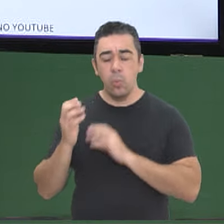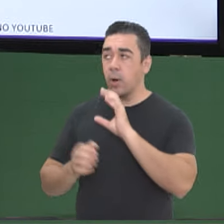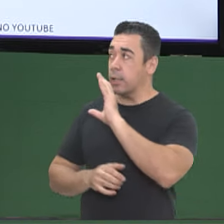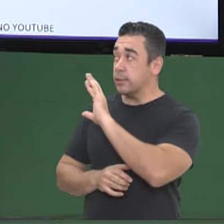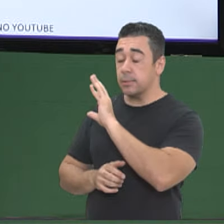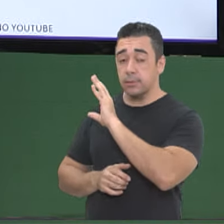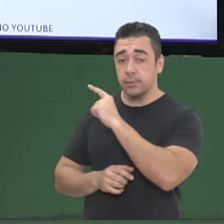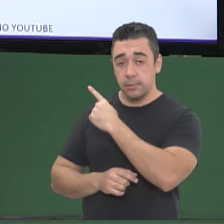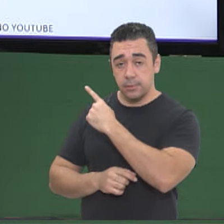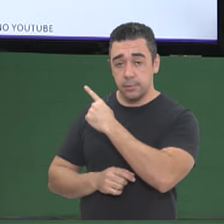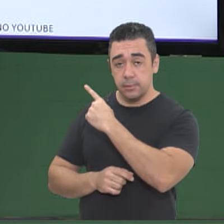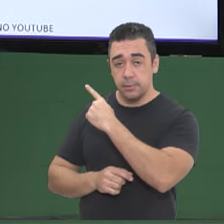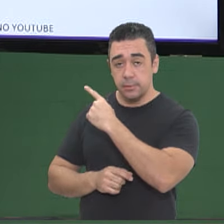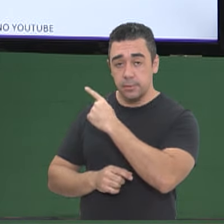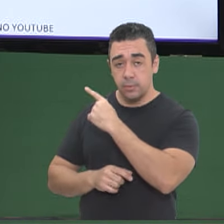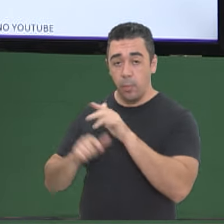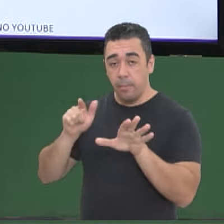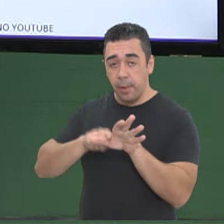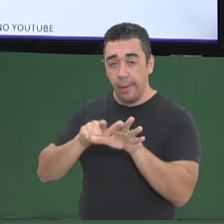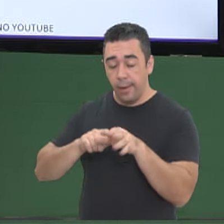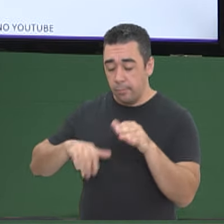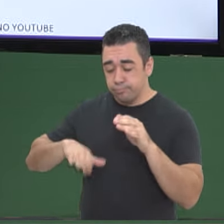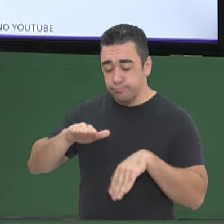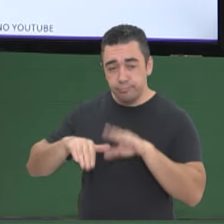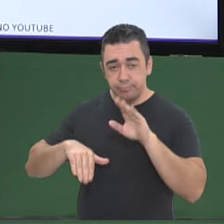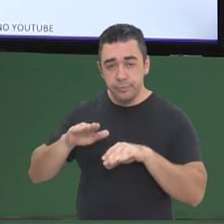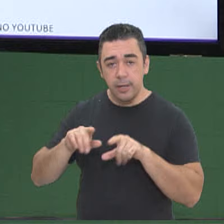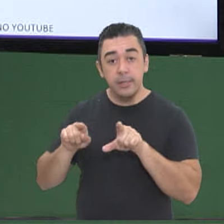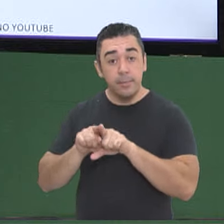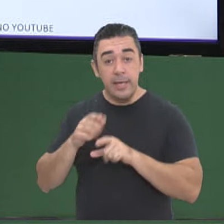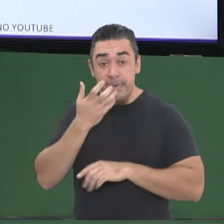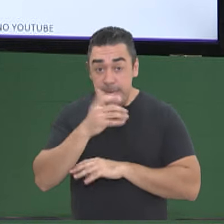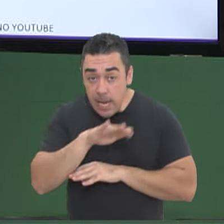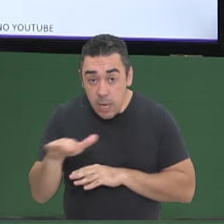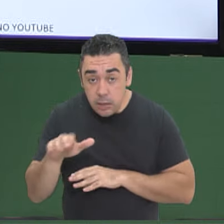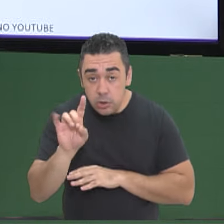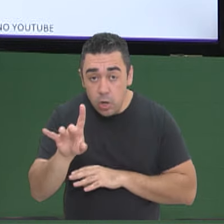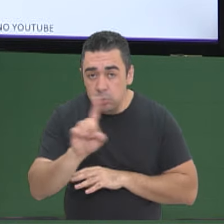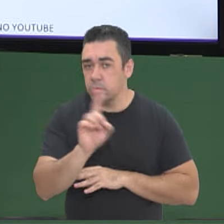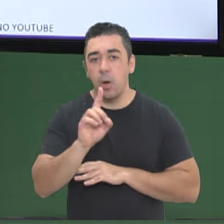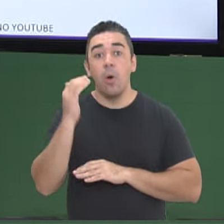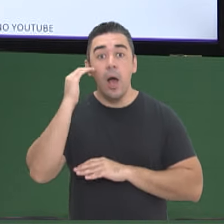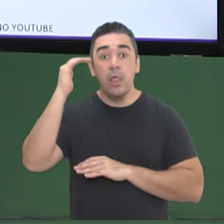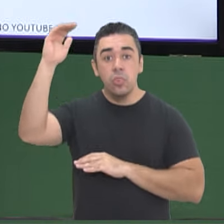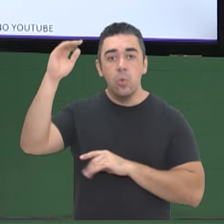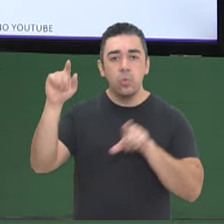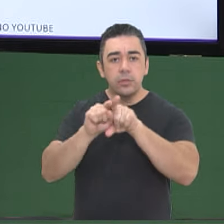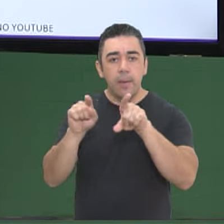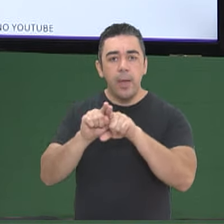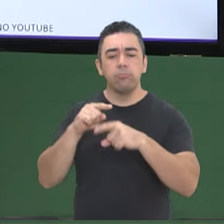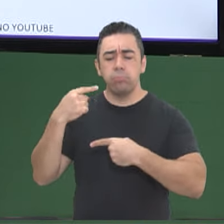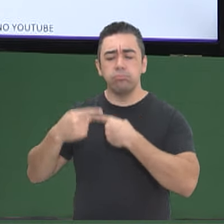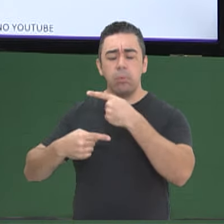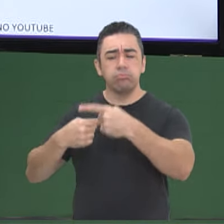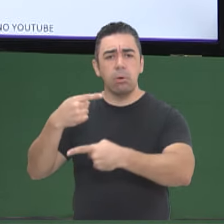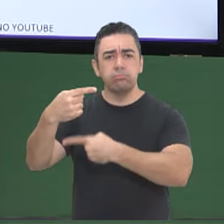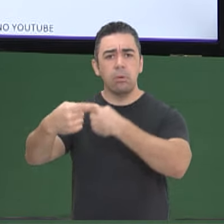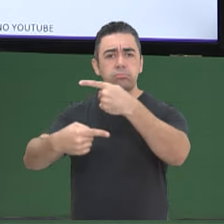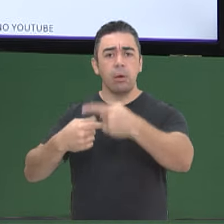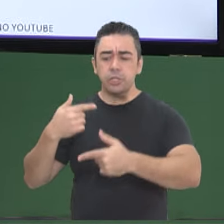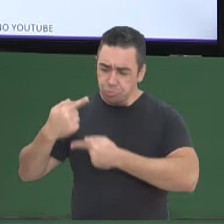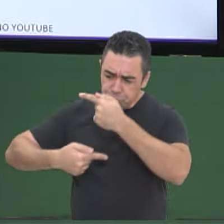era só crianças, mas adultos também, tá? Então foi passando de geração em geração até os dias de hoje,